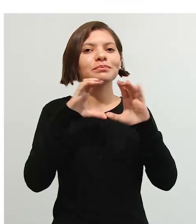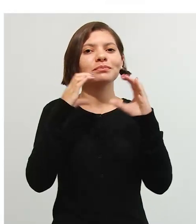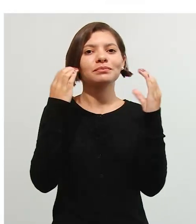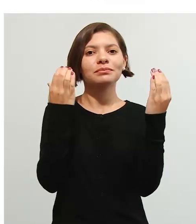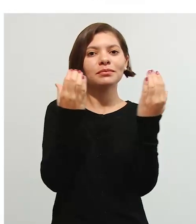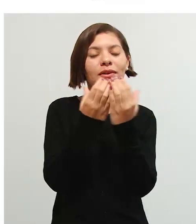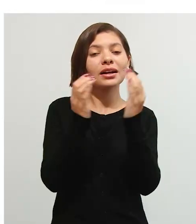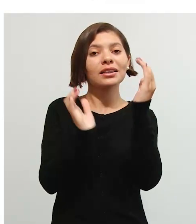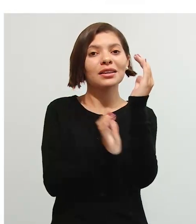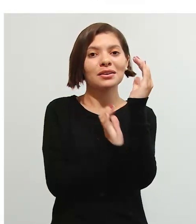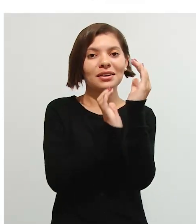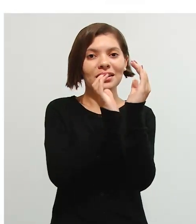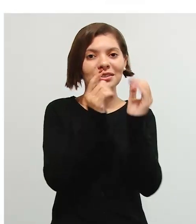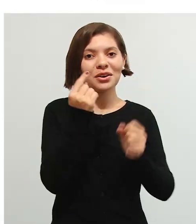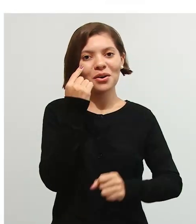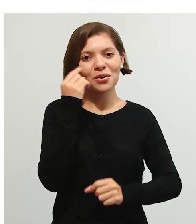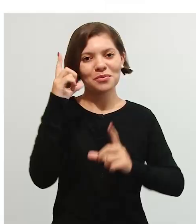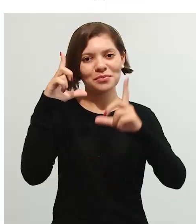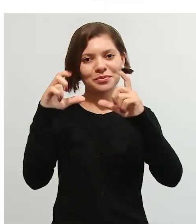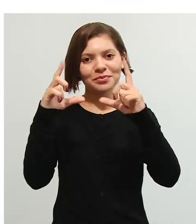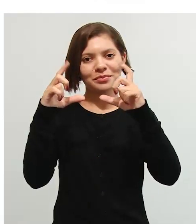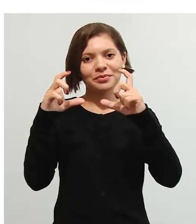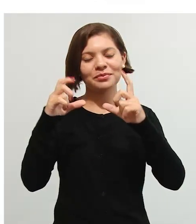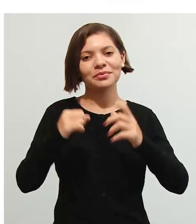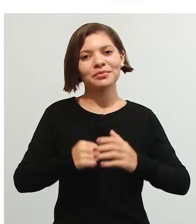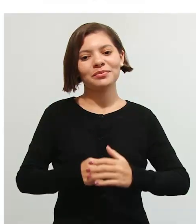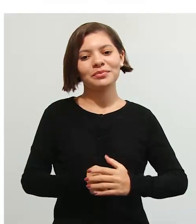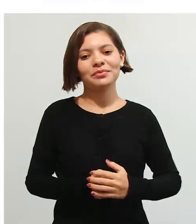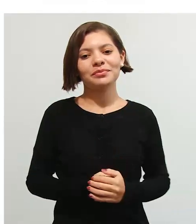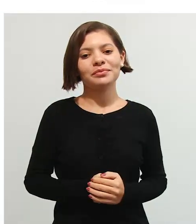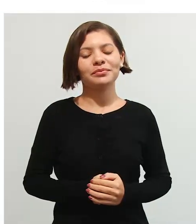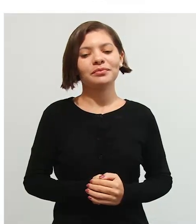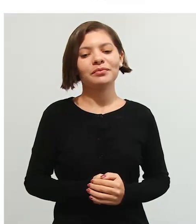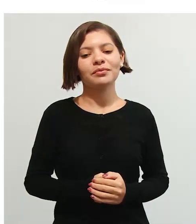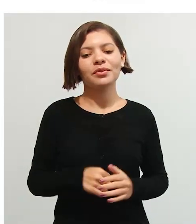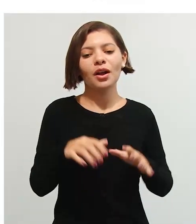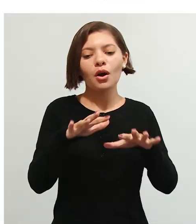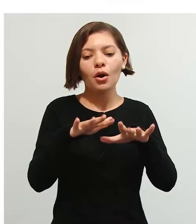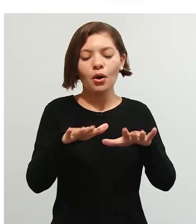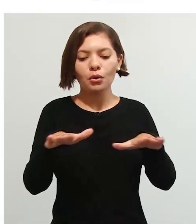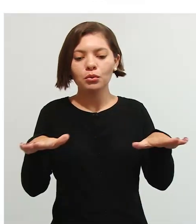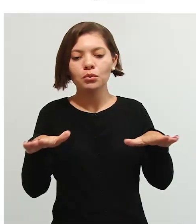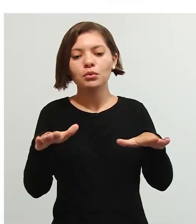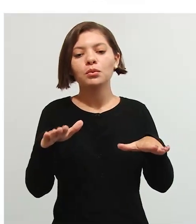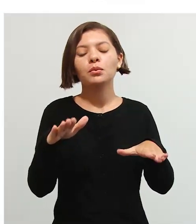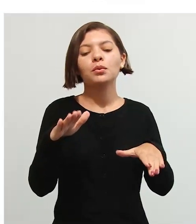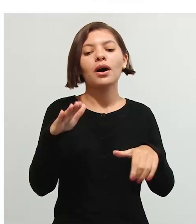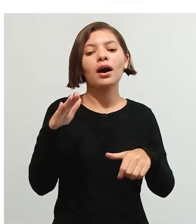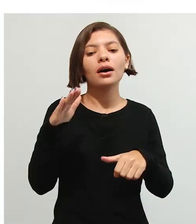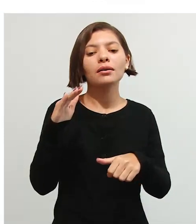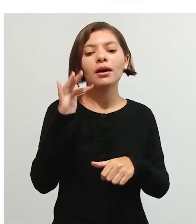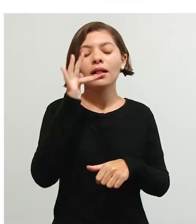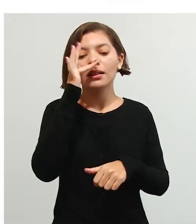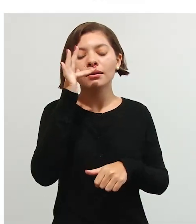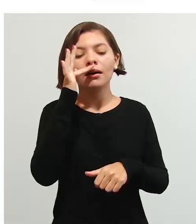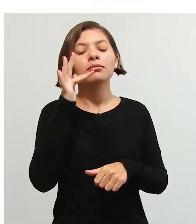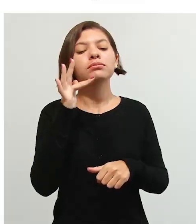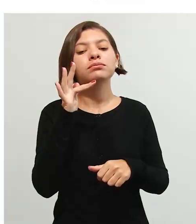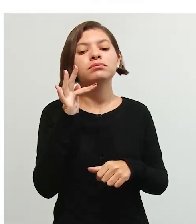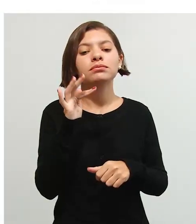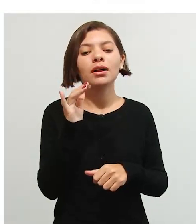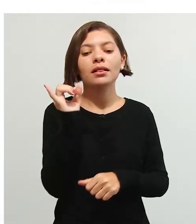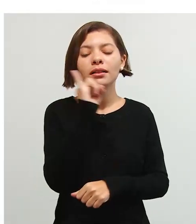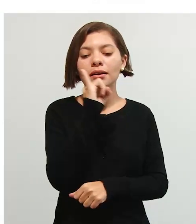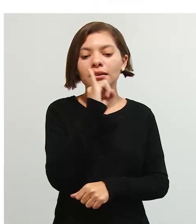comunidade democrática. Então, eu trouxe aqui algumas fotografias. Esta aqui é uma praça dessa região do norte da Itália, Reggio